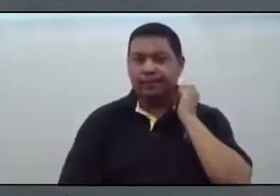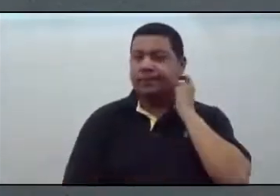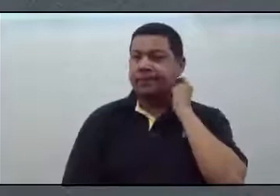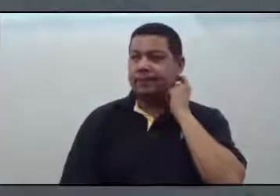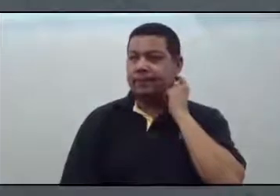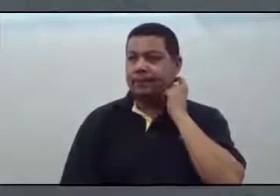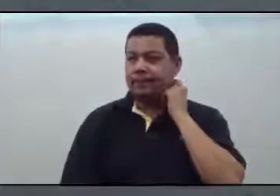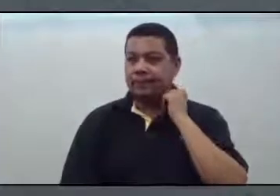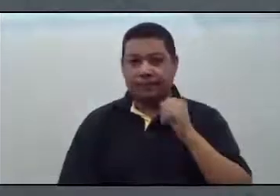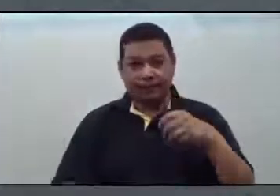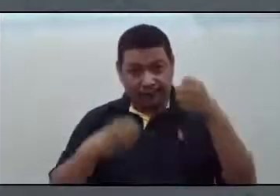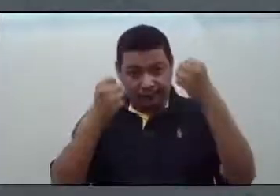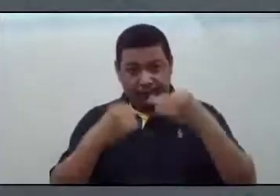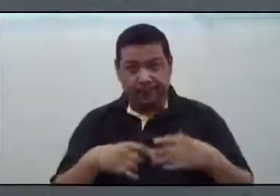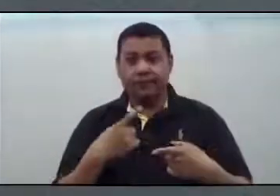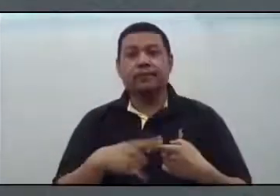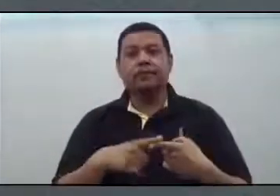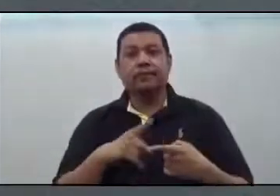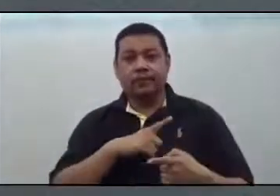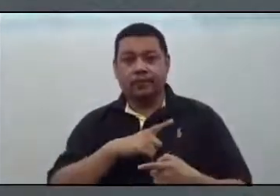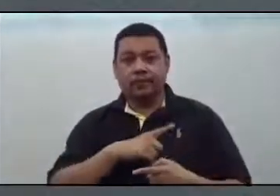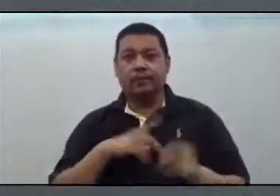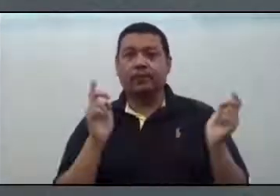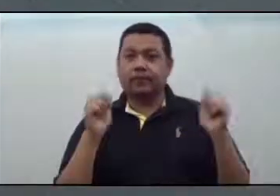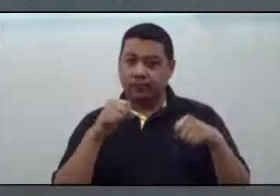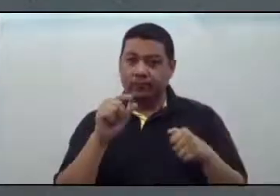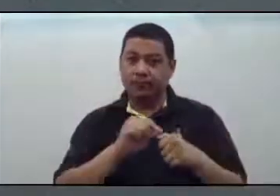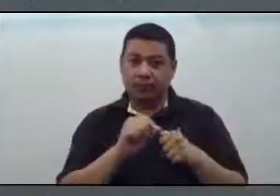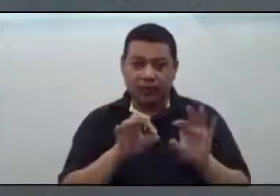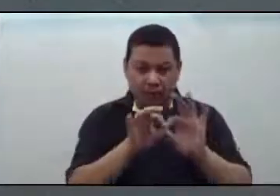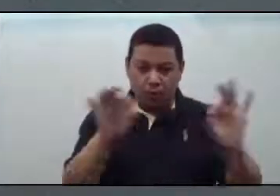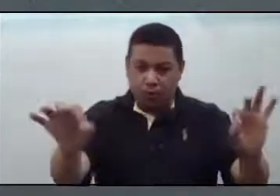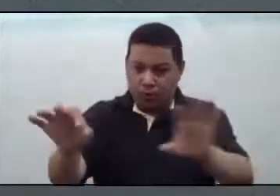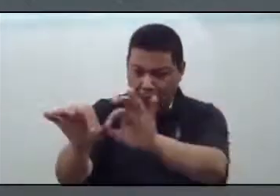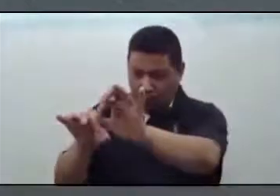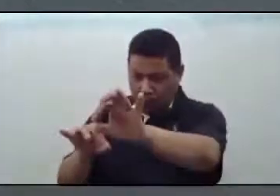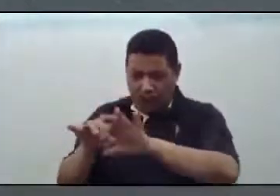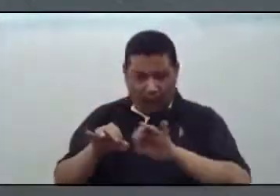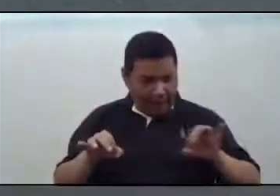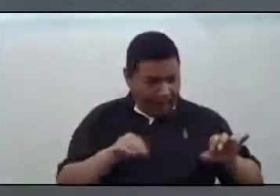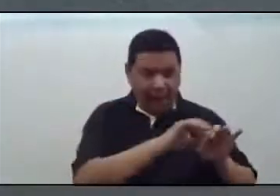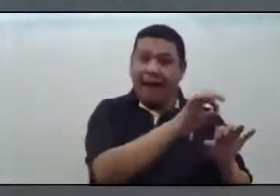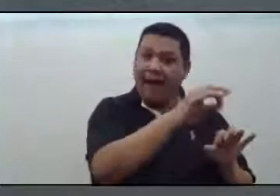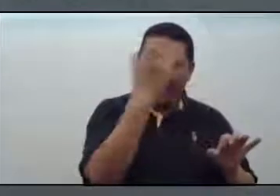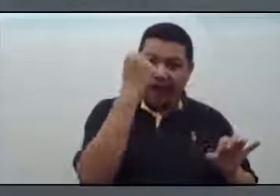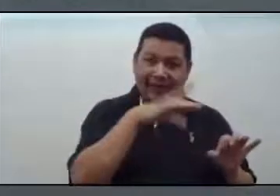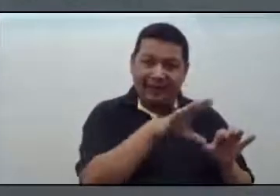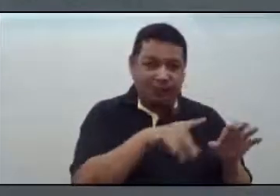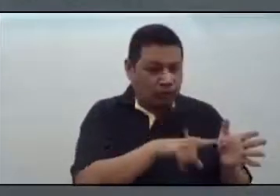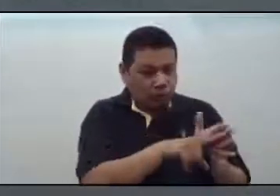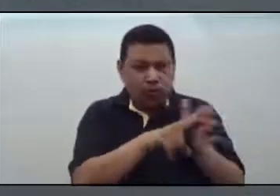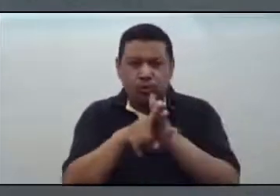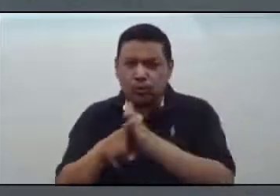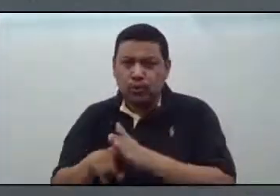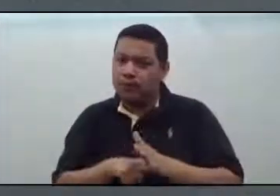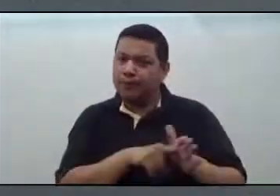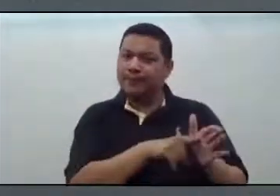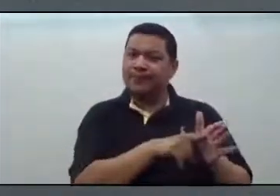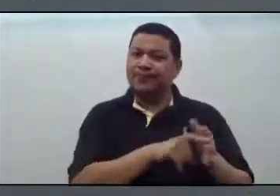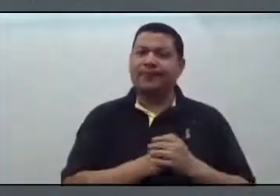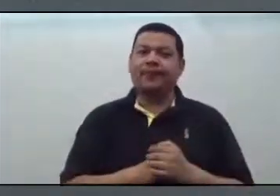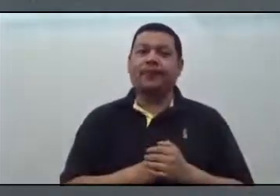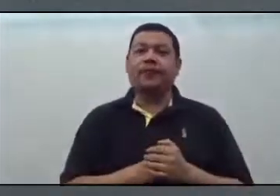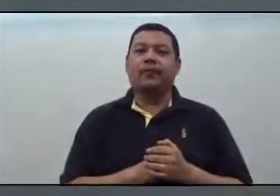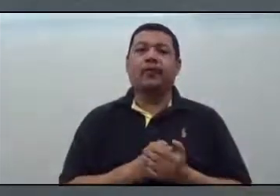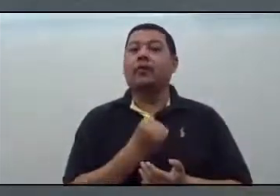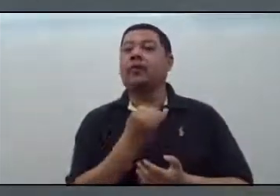do município, que vai lá realmente, faz a medição, faz o levantamento, para a Semplan fazer o estudo de